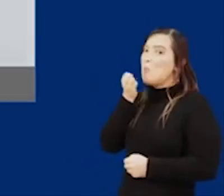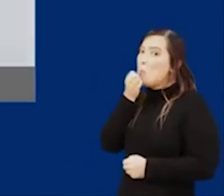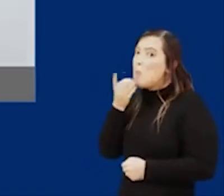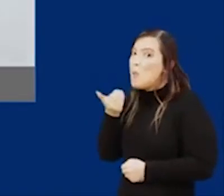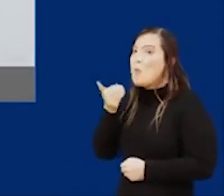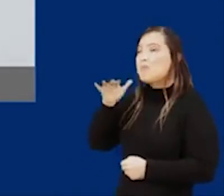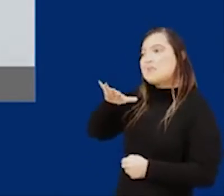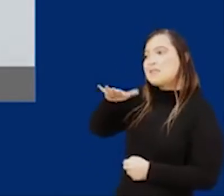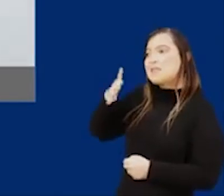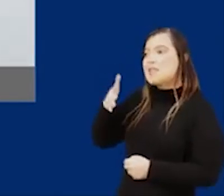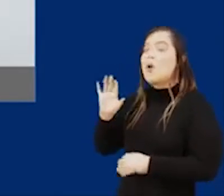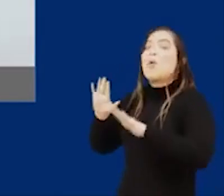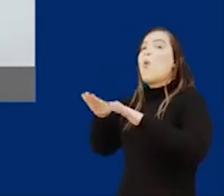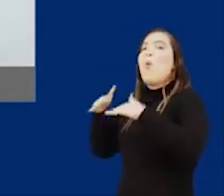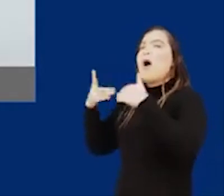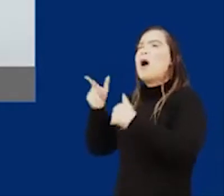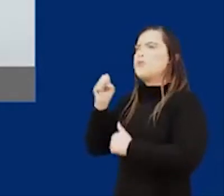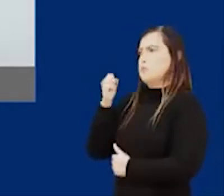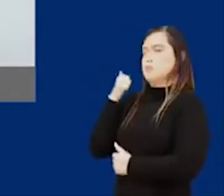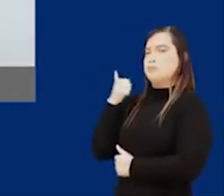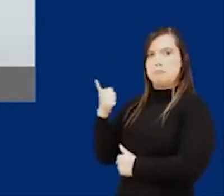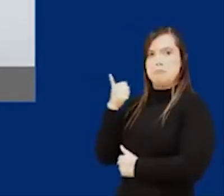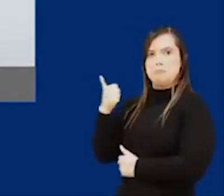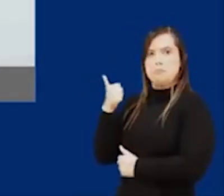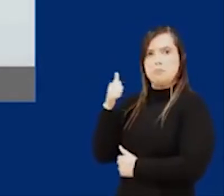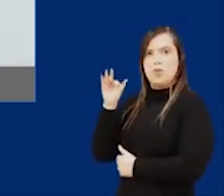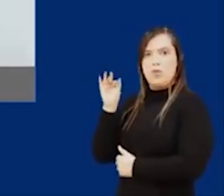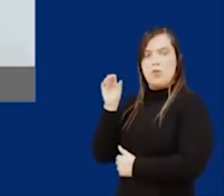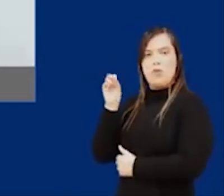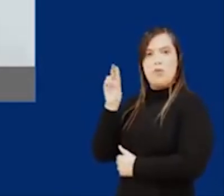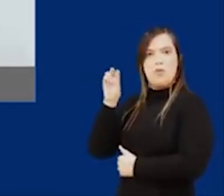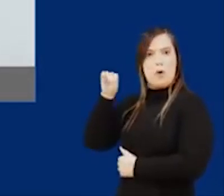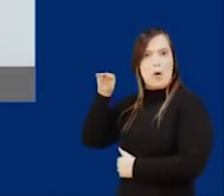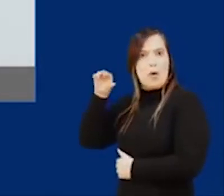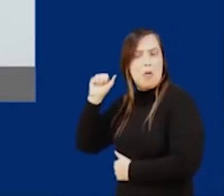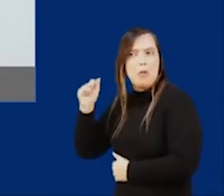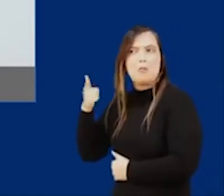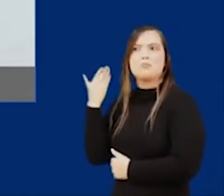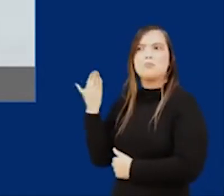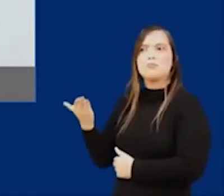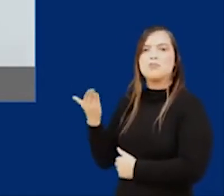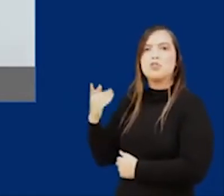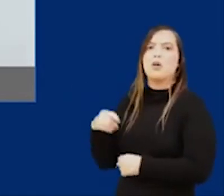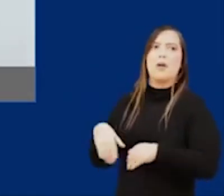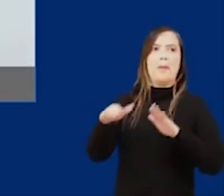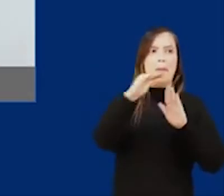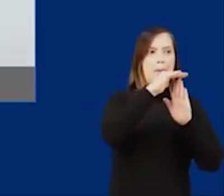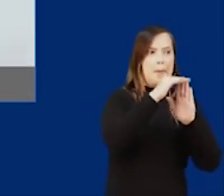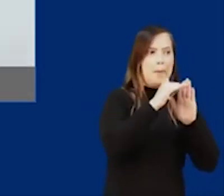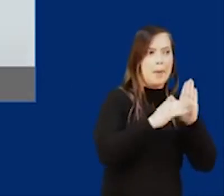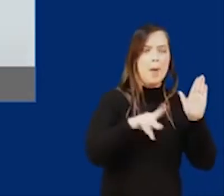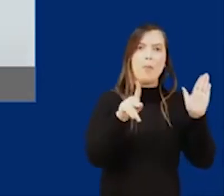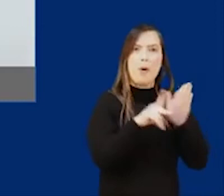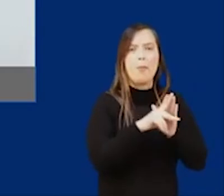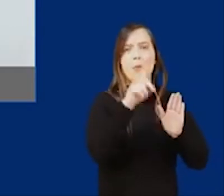que a fórmula é bem-vinda, né? Por indicação, porque a prescrição